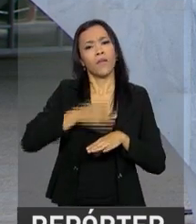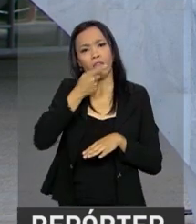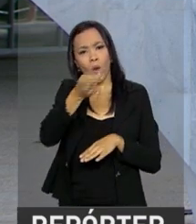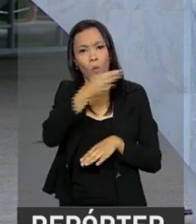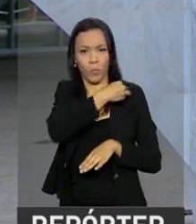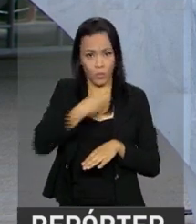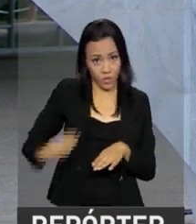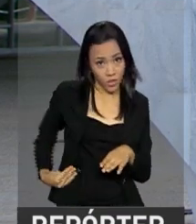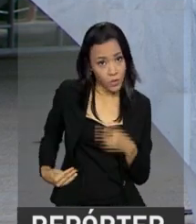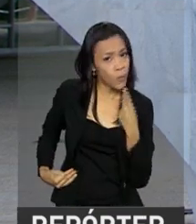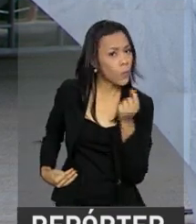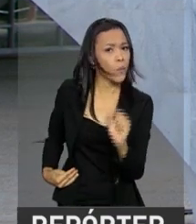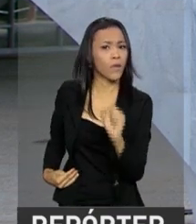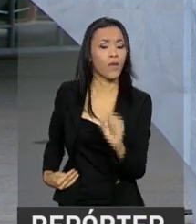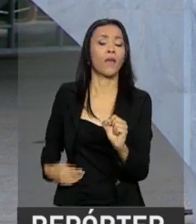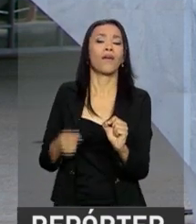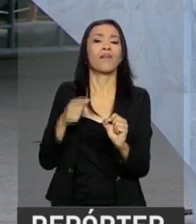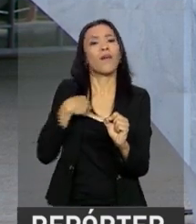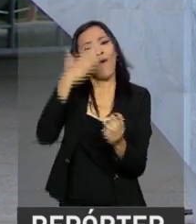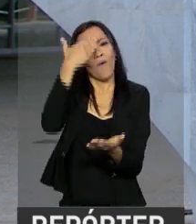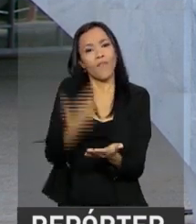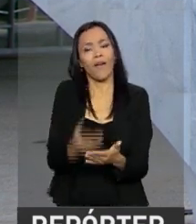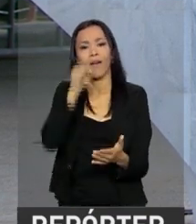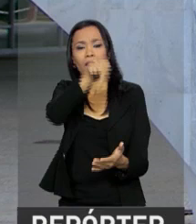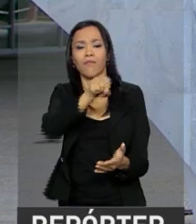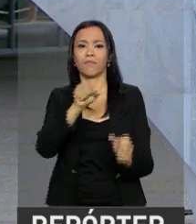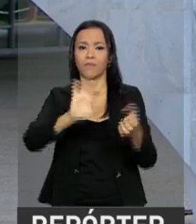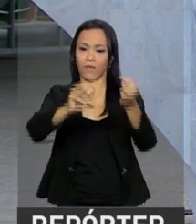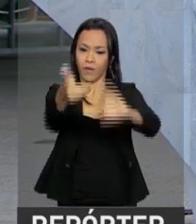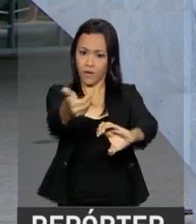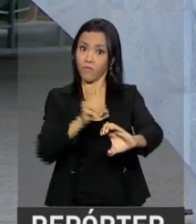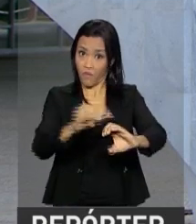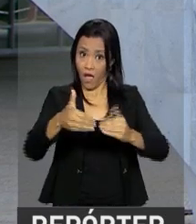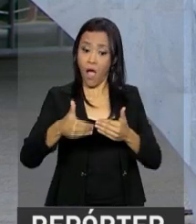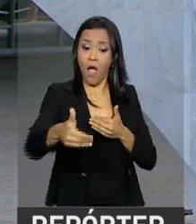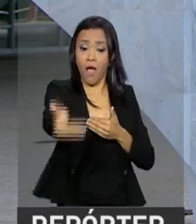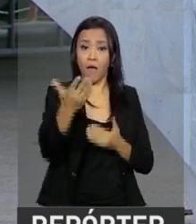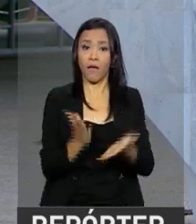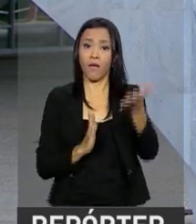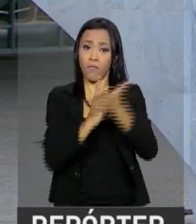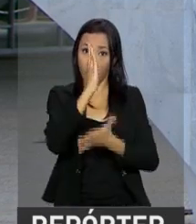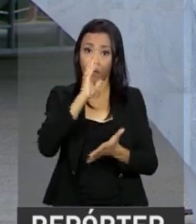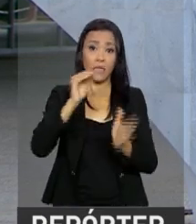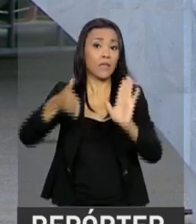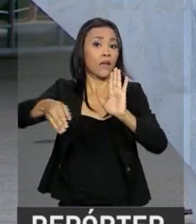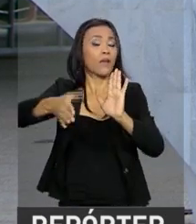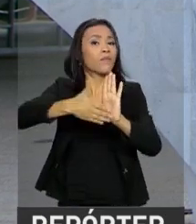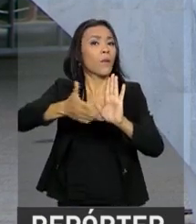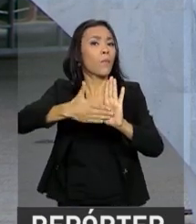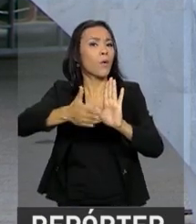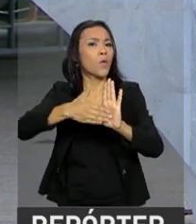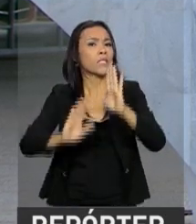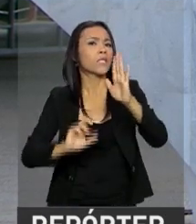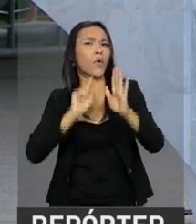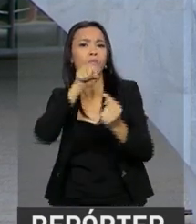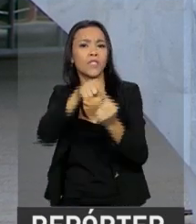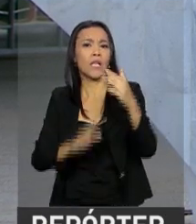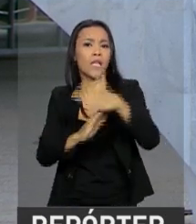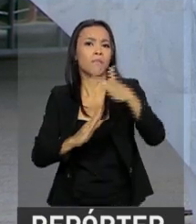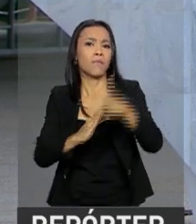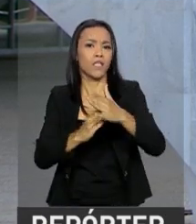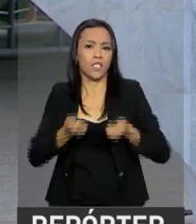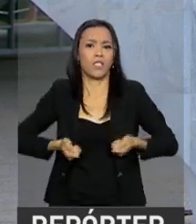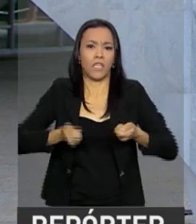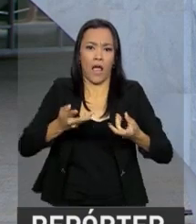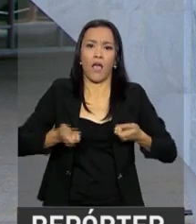Meirelles, diz ainda confiar que o Congresso Nacional vai aprovar essa medida que estabelece um teto, um limite para o crescimento dos